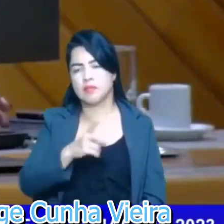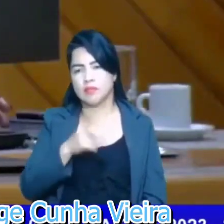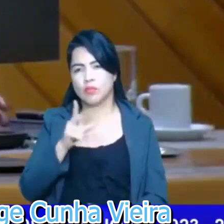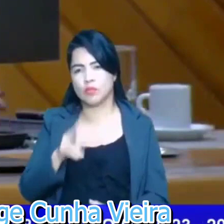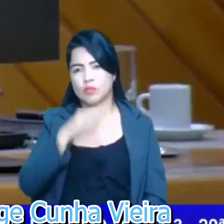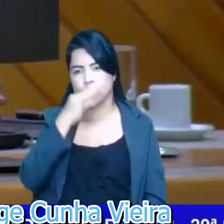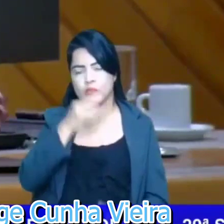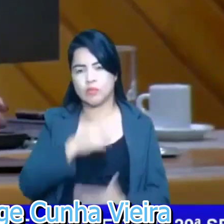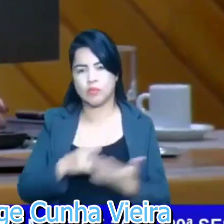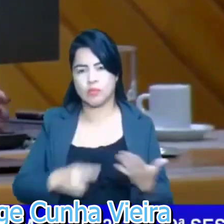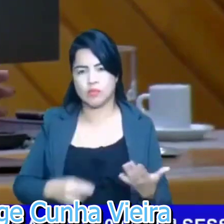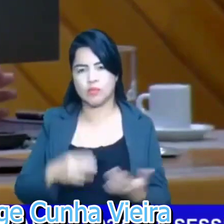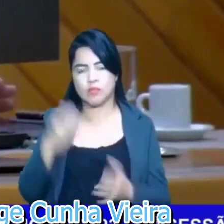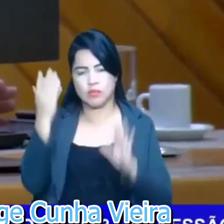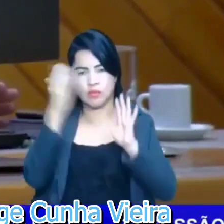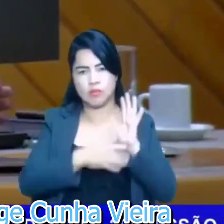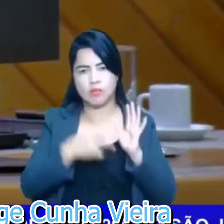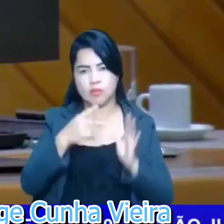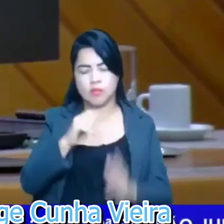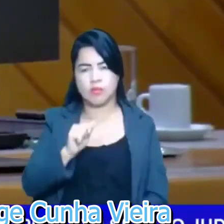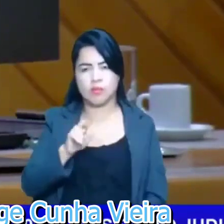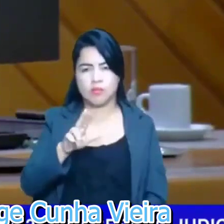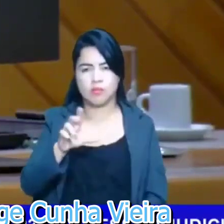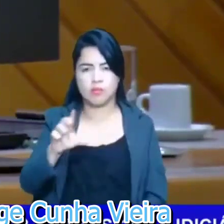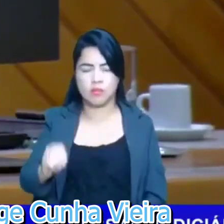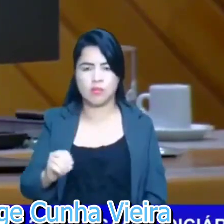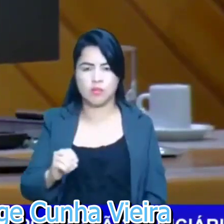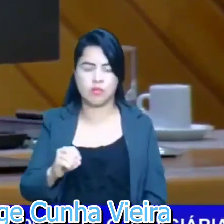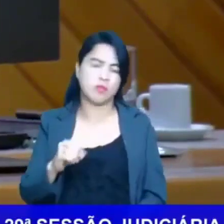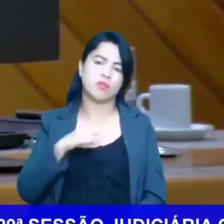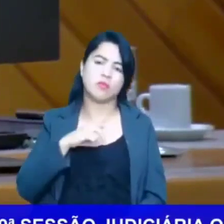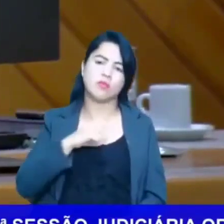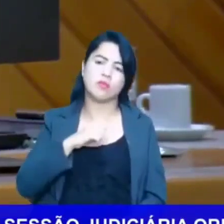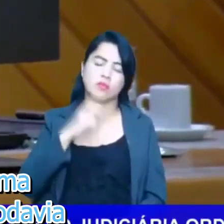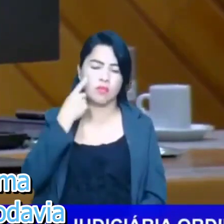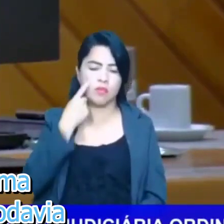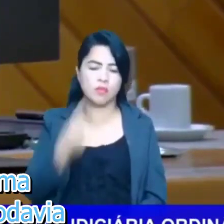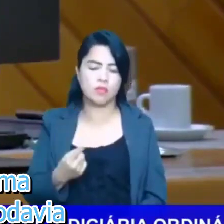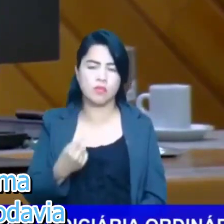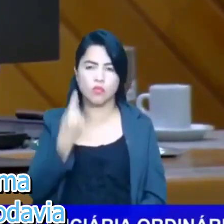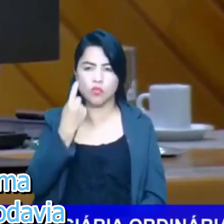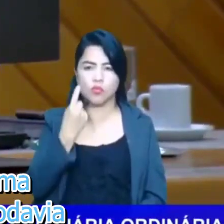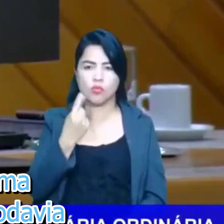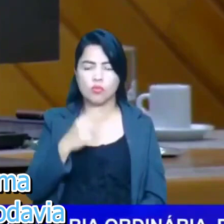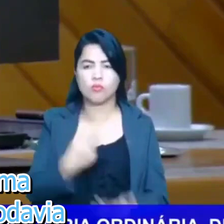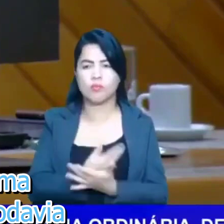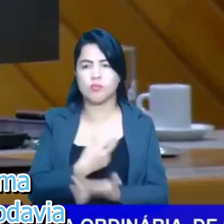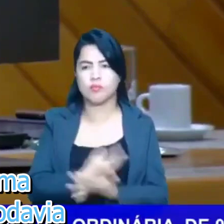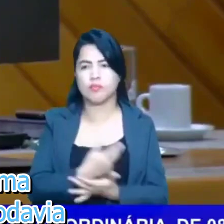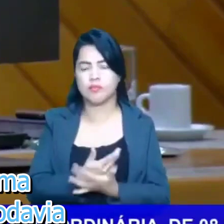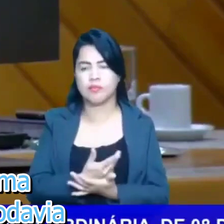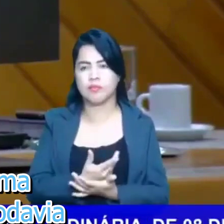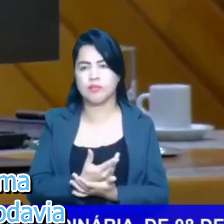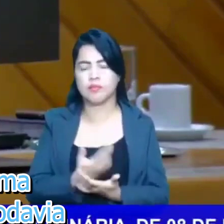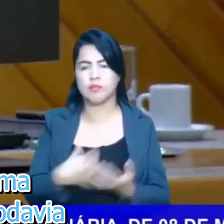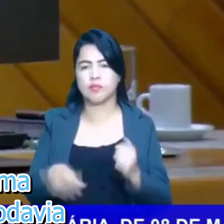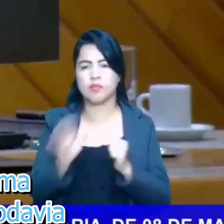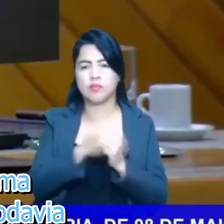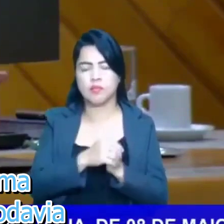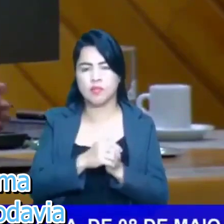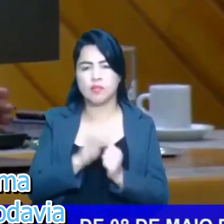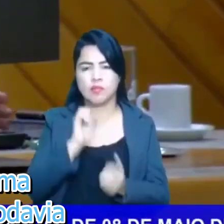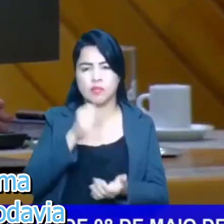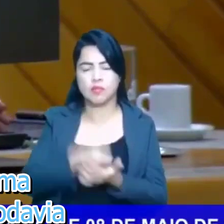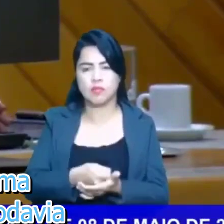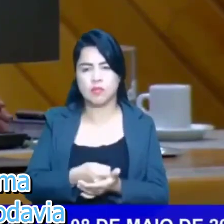Conforme relatado aqui, a prestação de contas de Paulo Jorge Cunha Vieira, foi detectada uma única irregularidade, que foi a omissão de gastos na prestação de